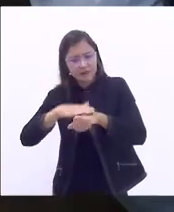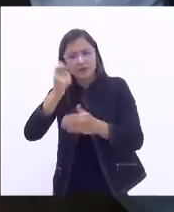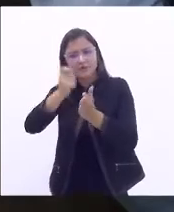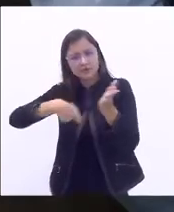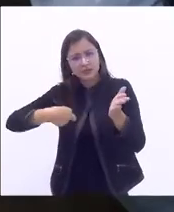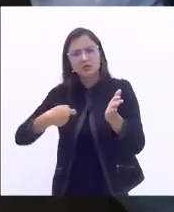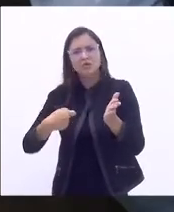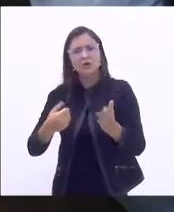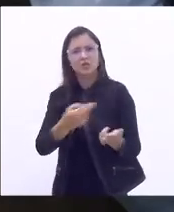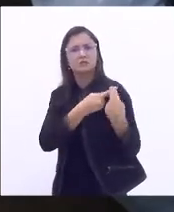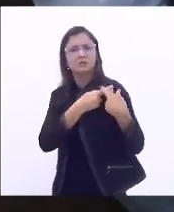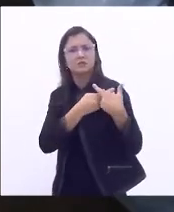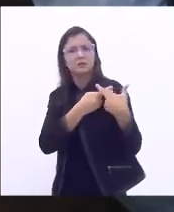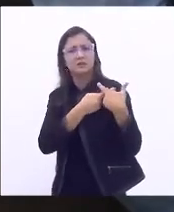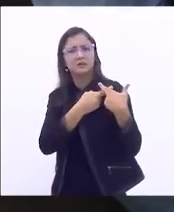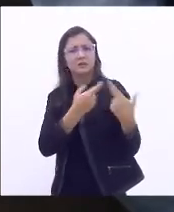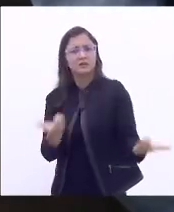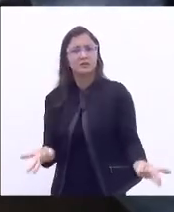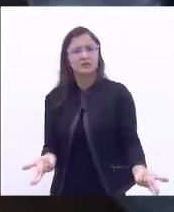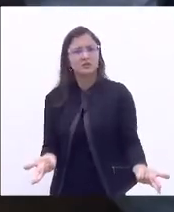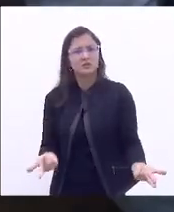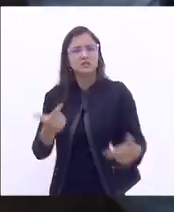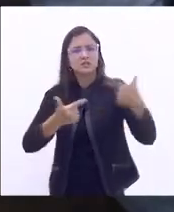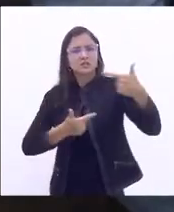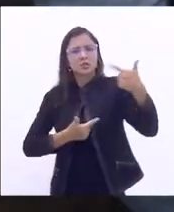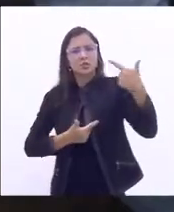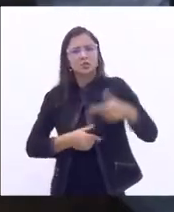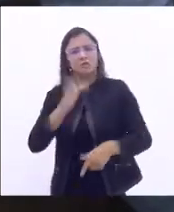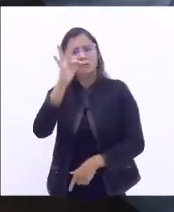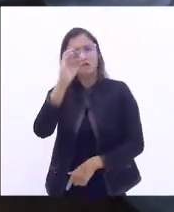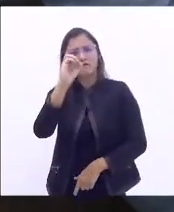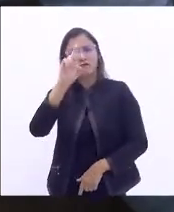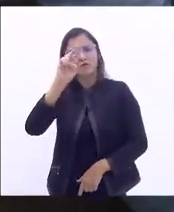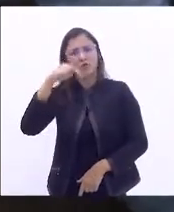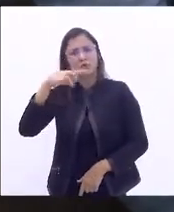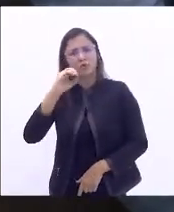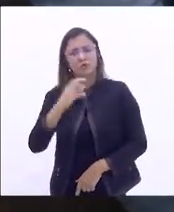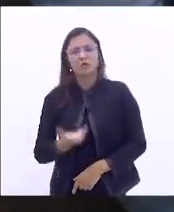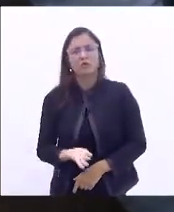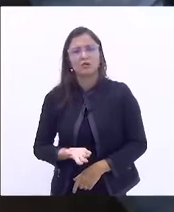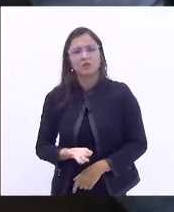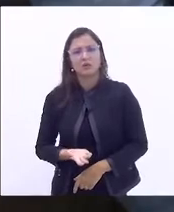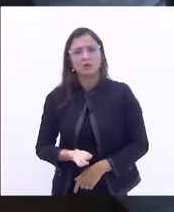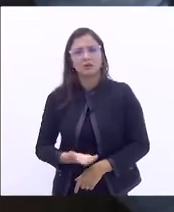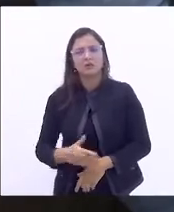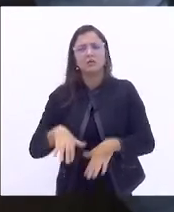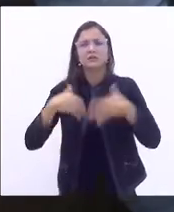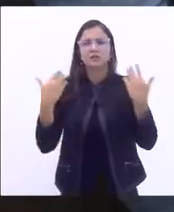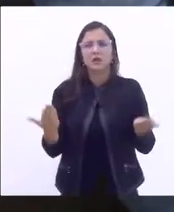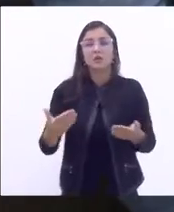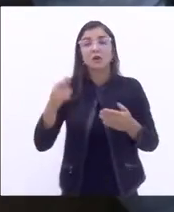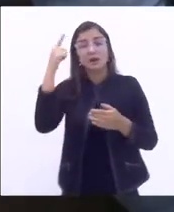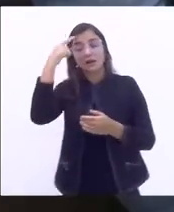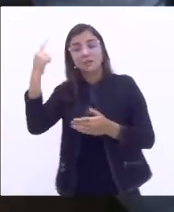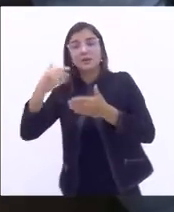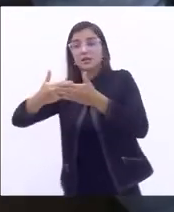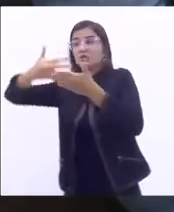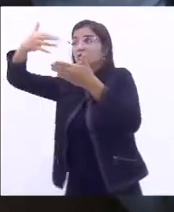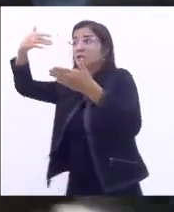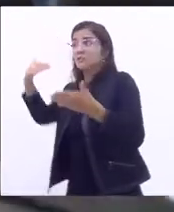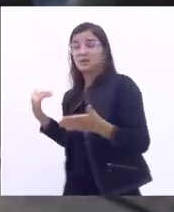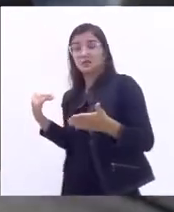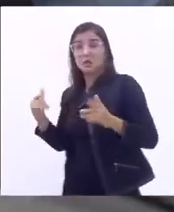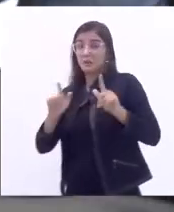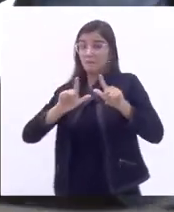de colocar para funcionar o segundo alto forno. Se levarmos em conta que antigamente Bangu era o bairro mais quente,